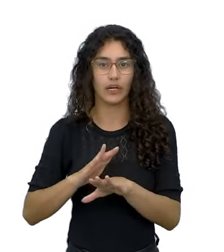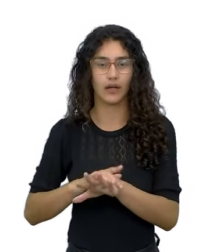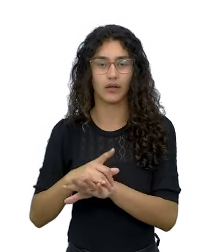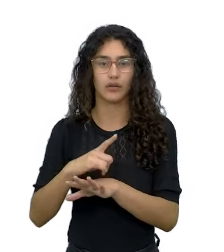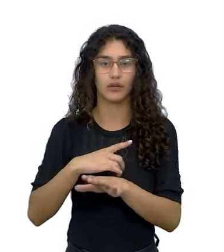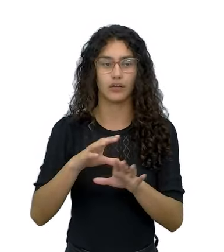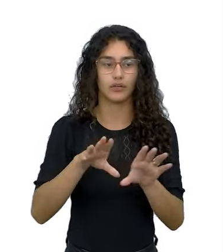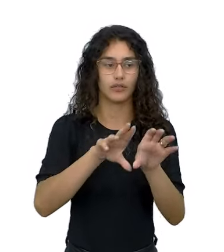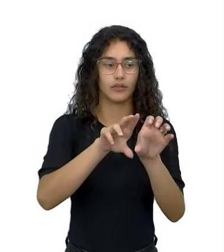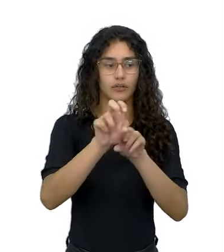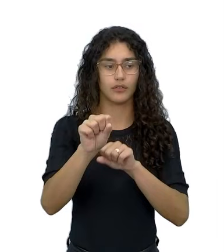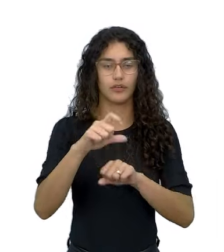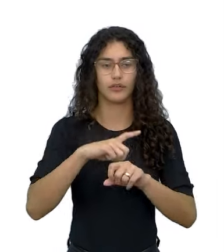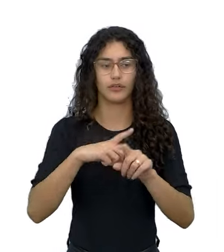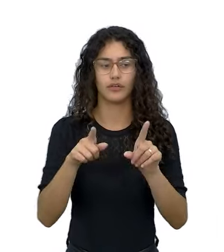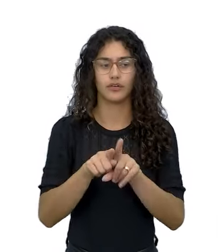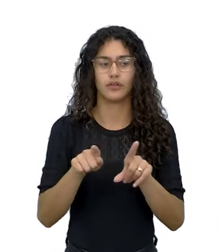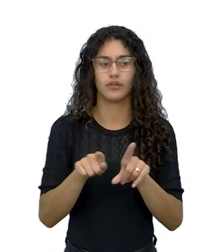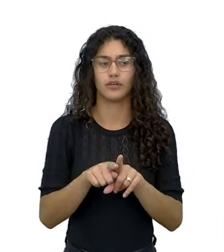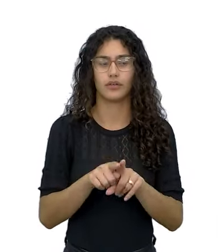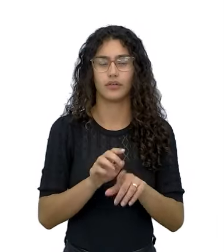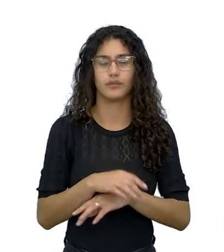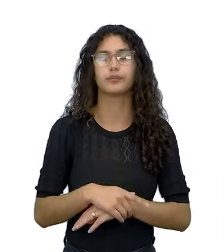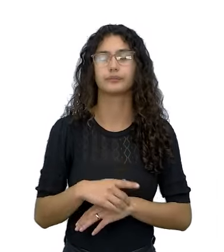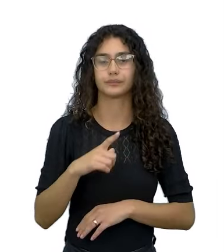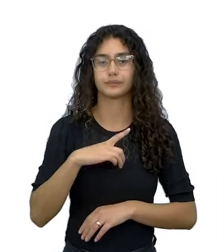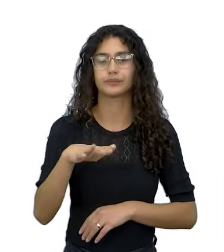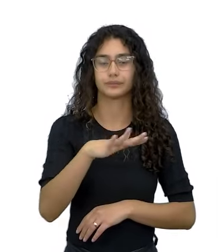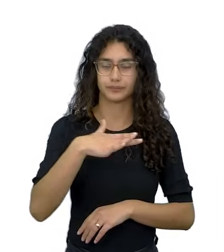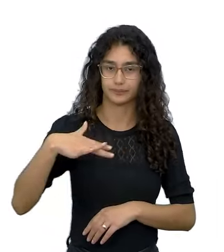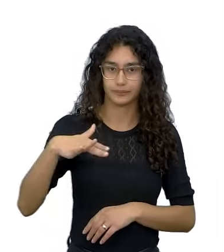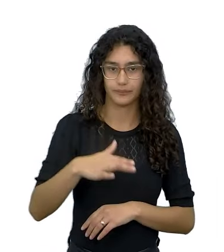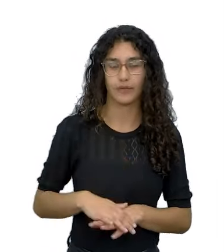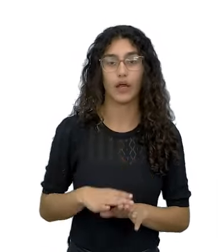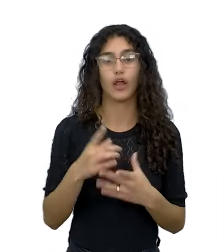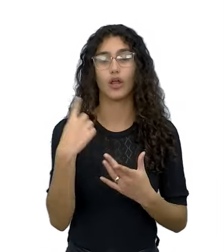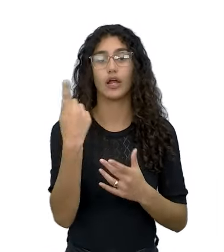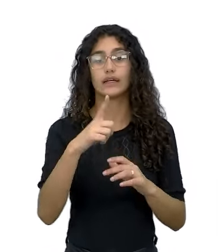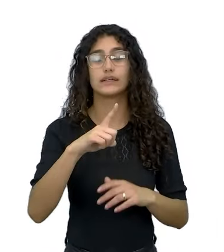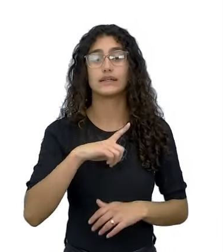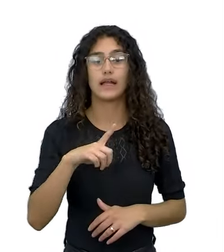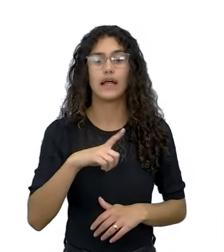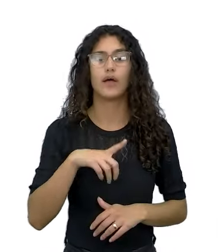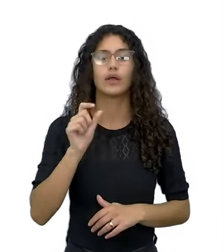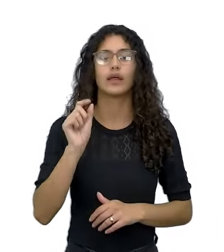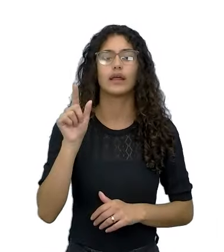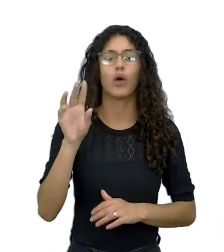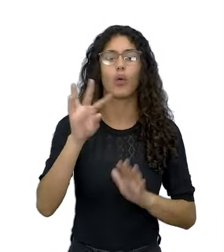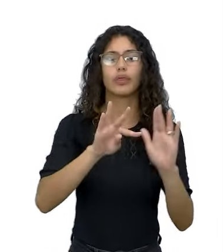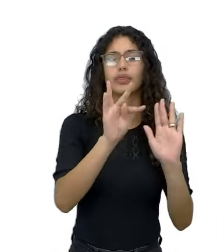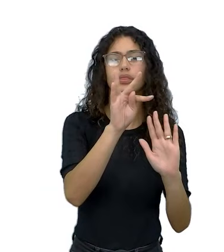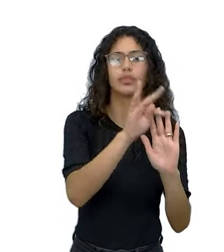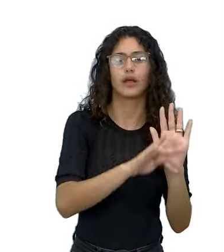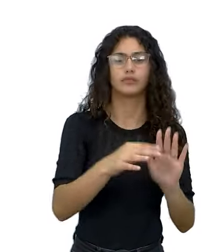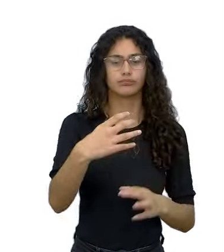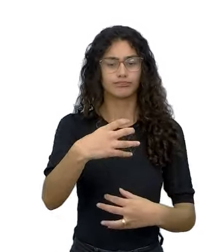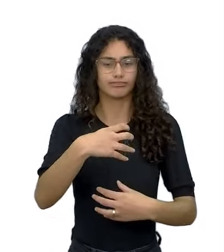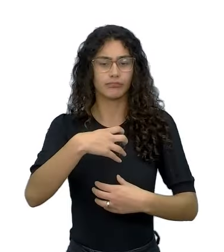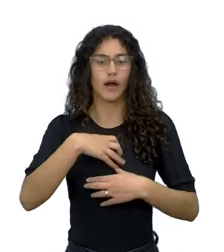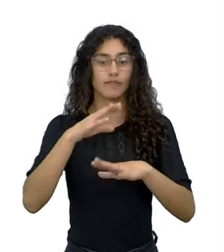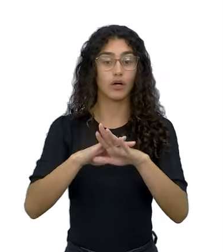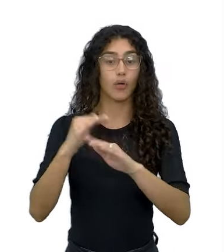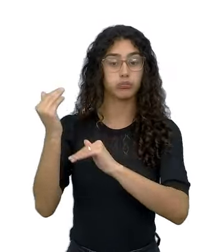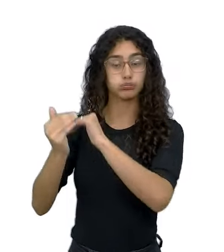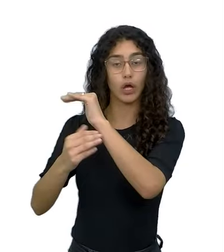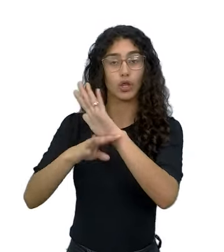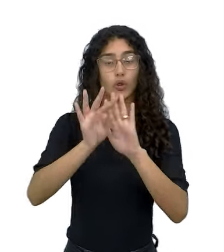formação para as atividades que serão exibidas nos próximos slides, tá? Então aqui a gente tem, né, o que é o texto? O sentido se constrói a